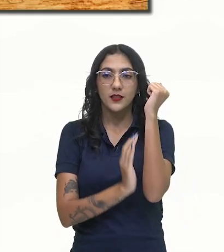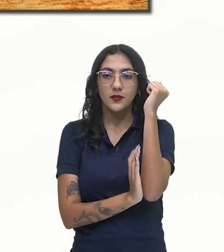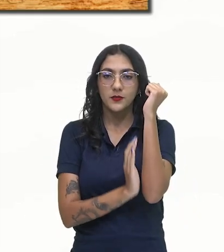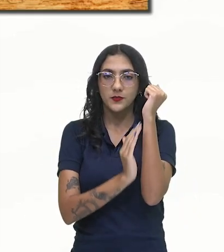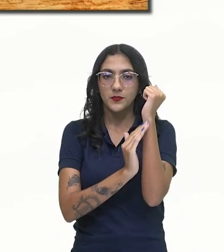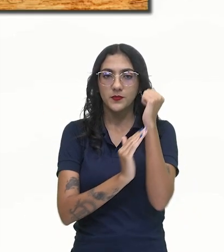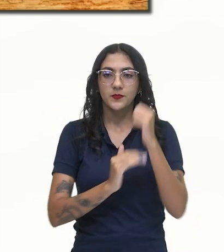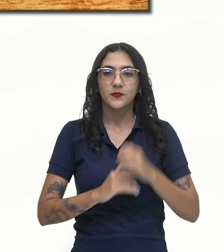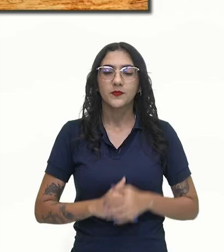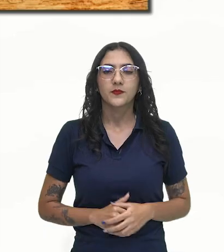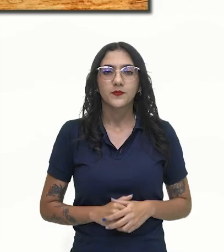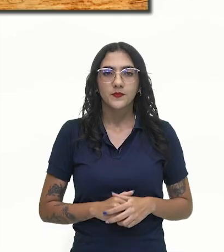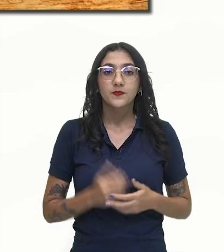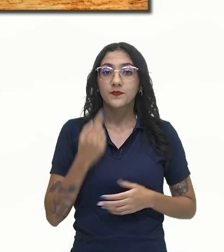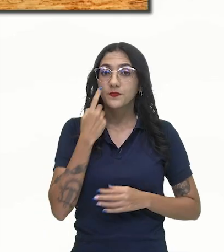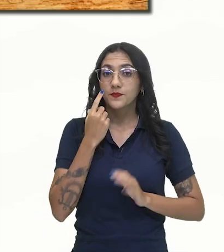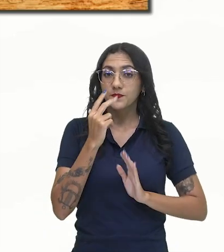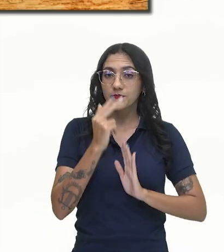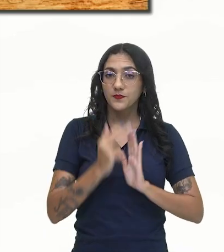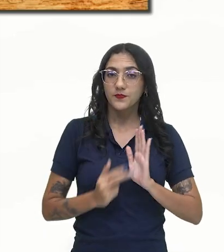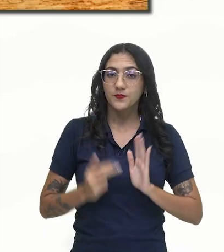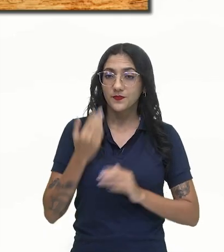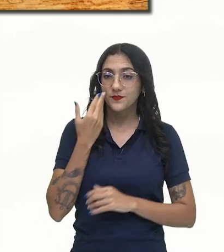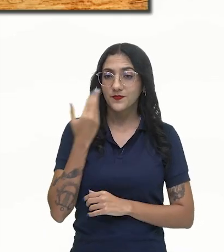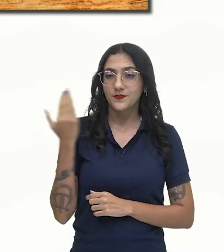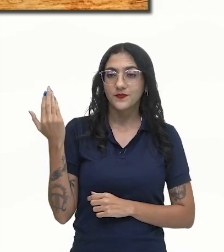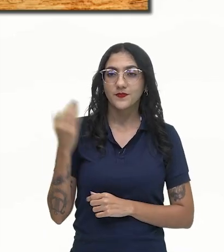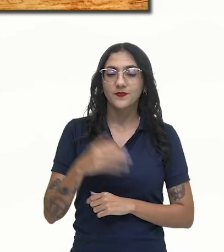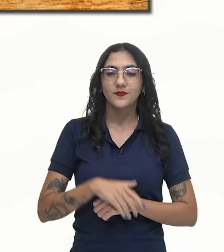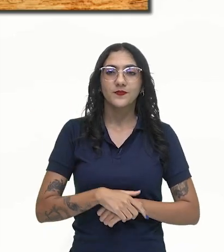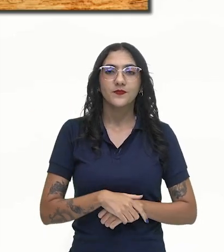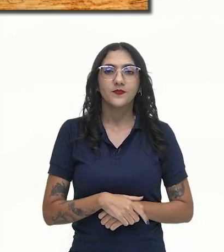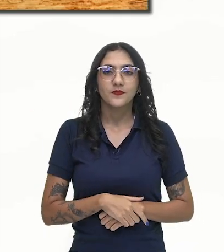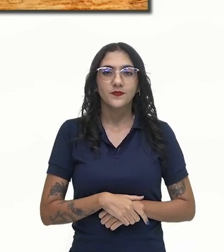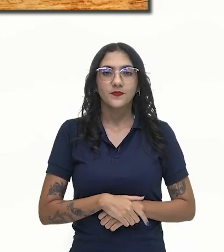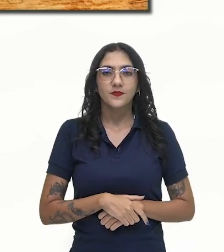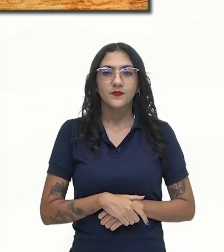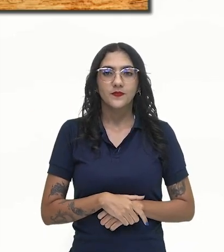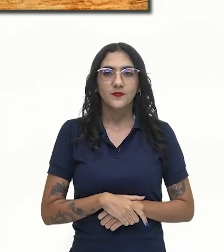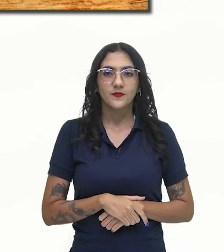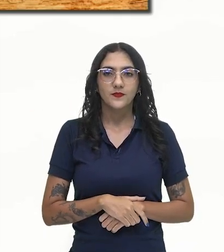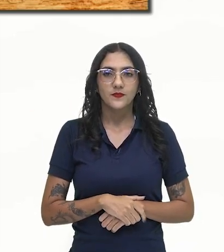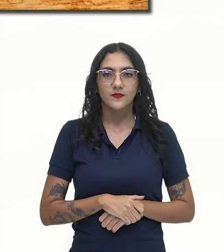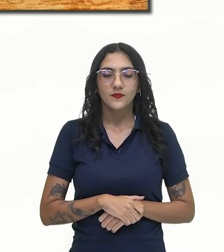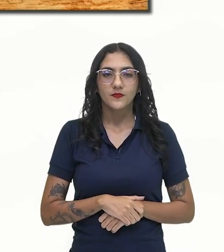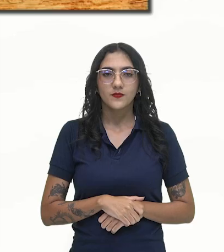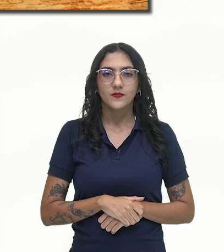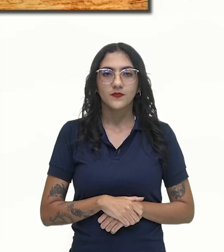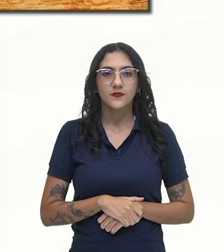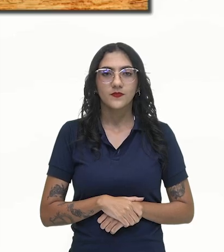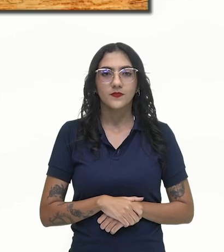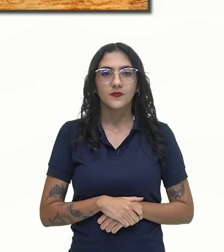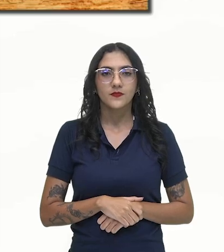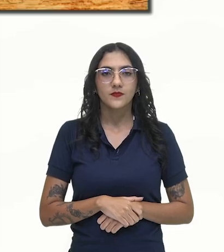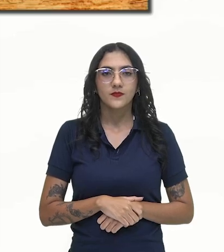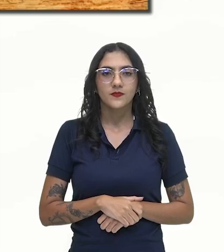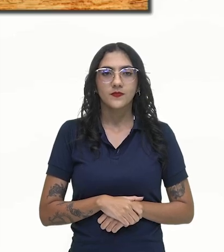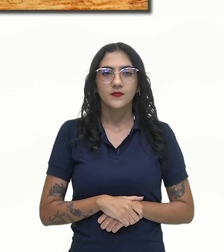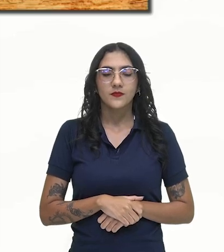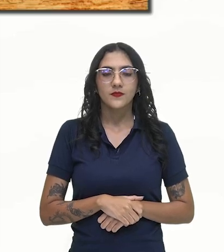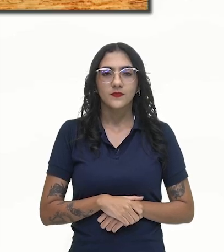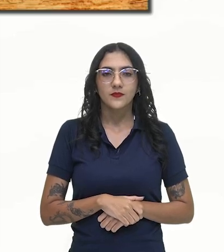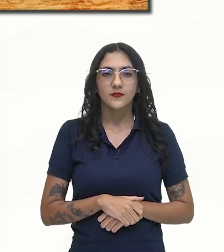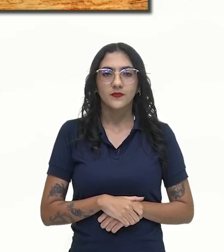tambaqui. The tambaqui stew is a typical dish of the region, made with fish in